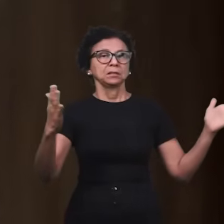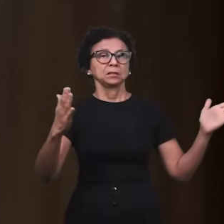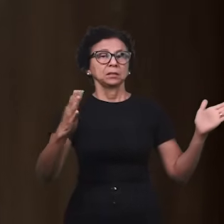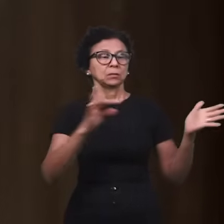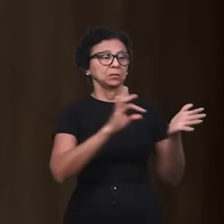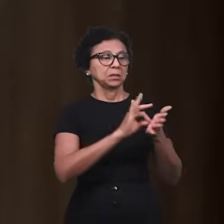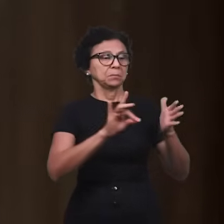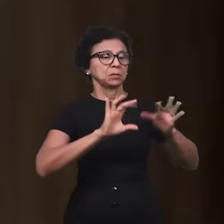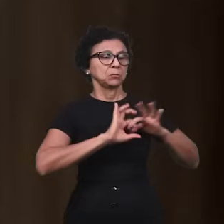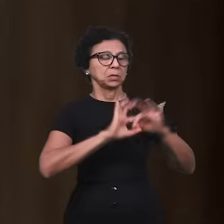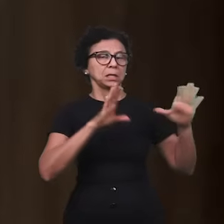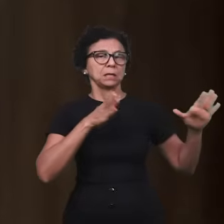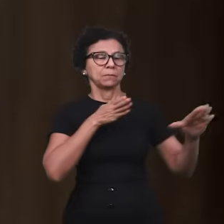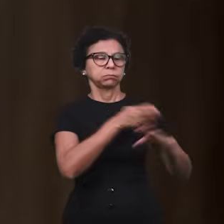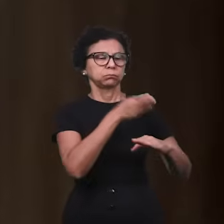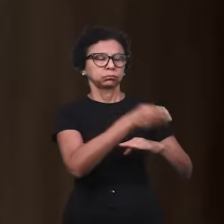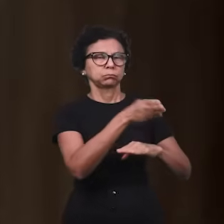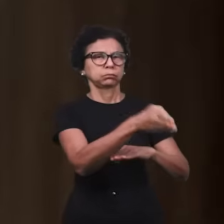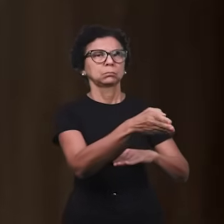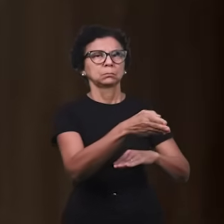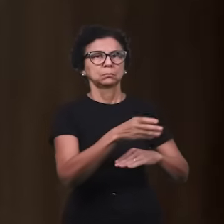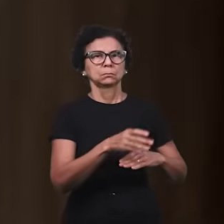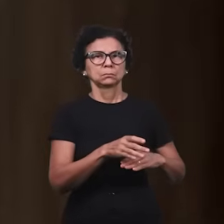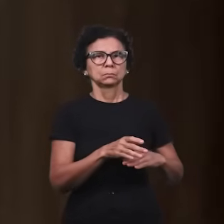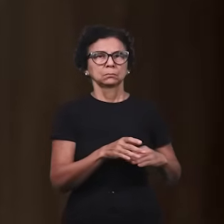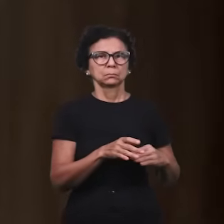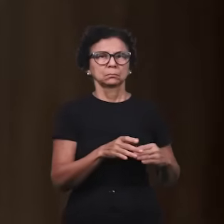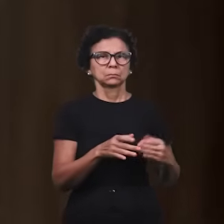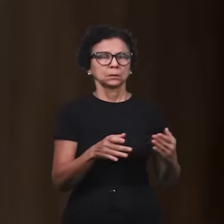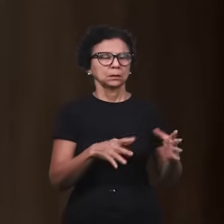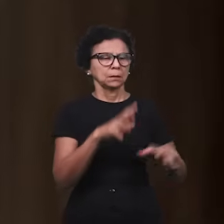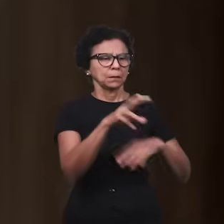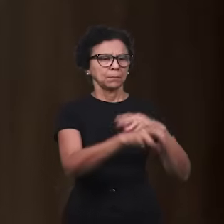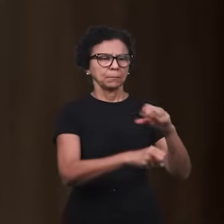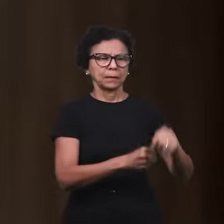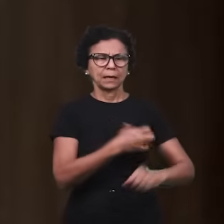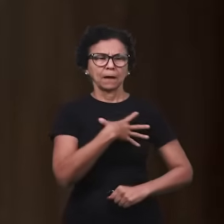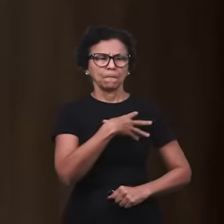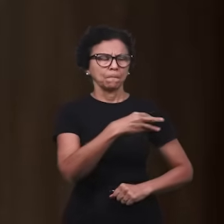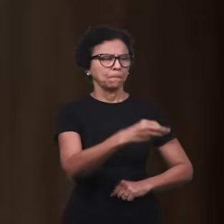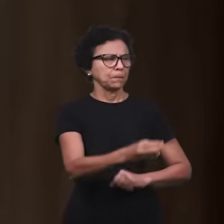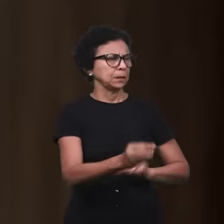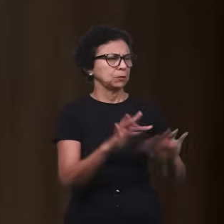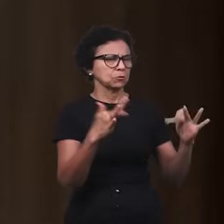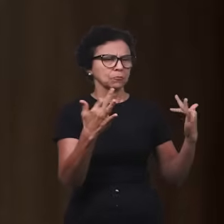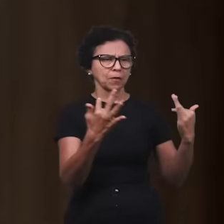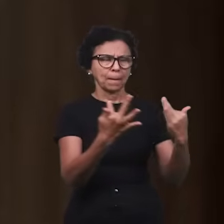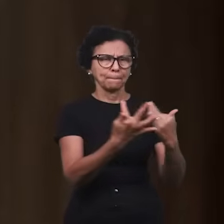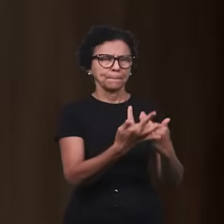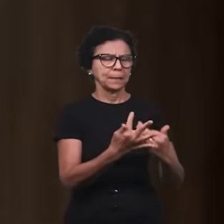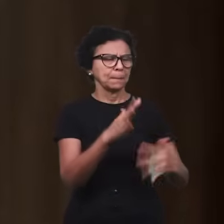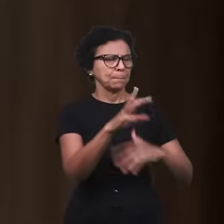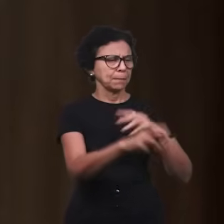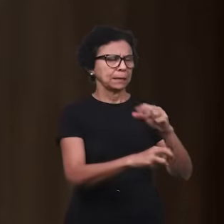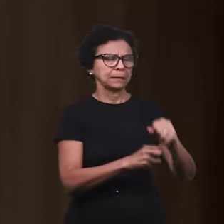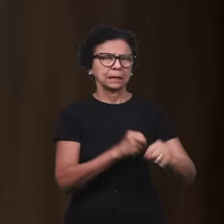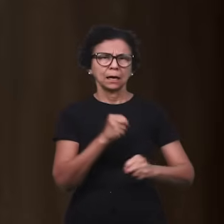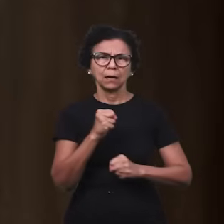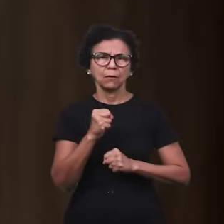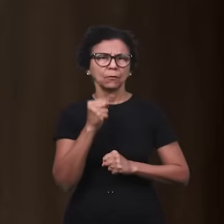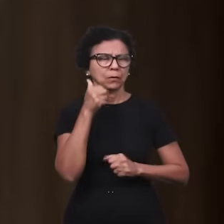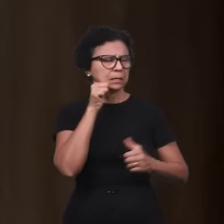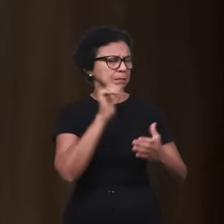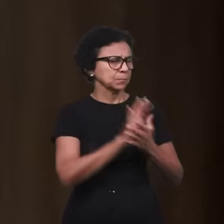conseguiam entrar e invadir. Com certeza. Conseguiam entrar e invadir e levavam os filhos cativos, levavam as famílias cativas, levavam as